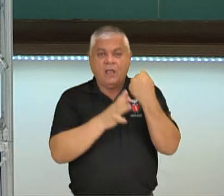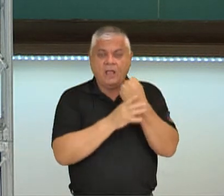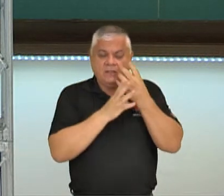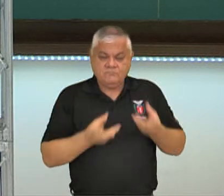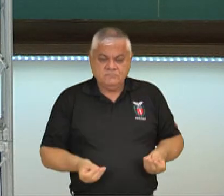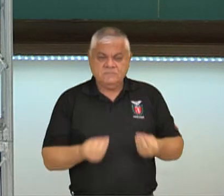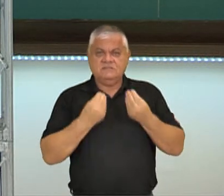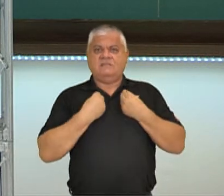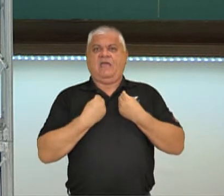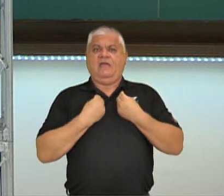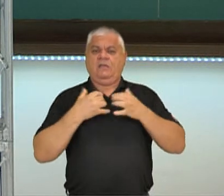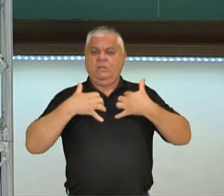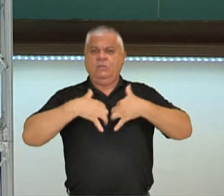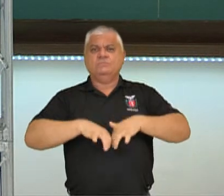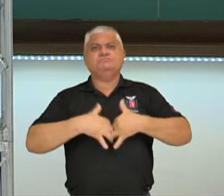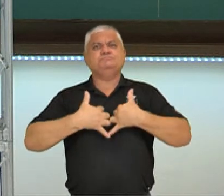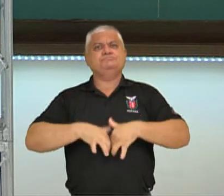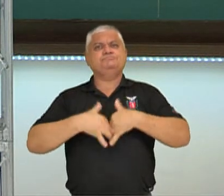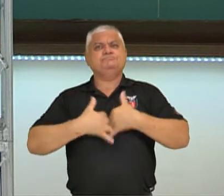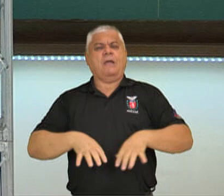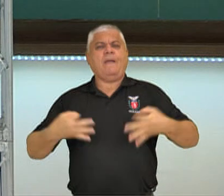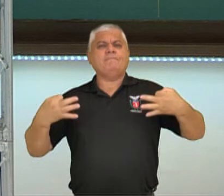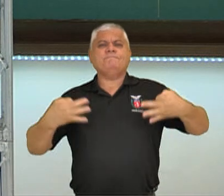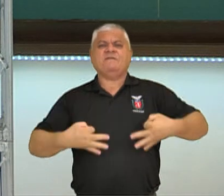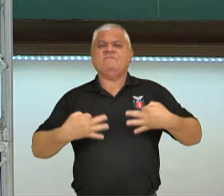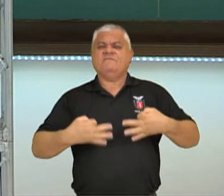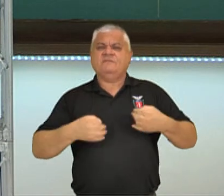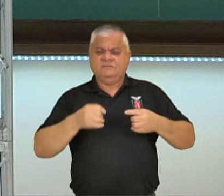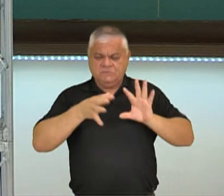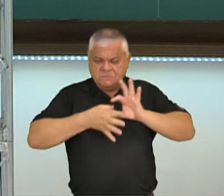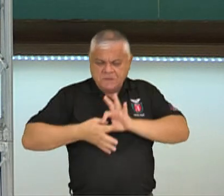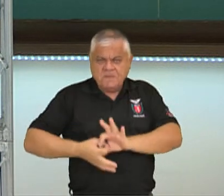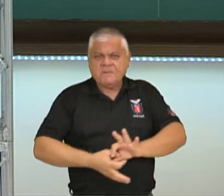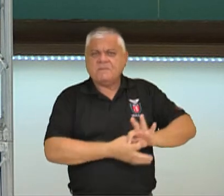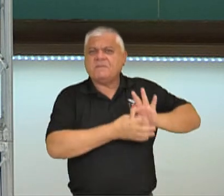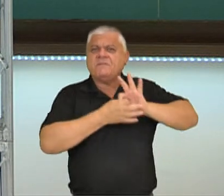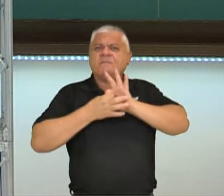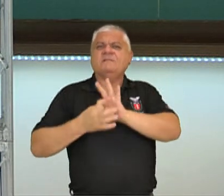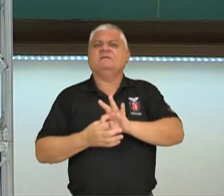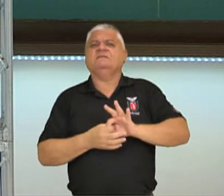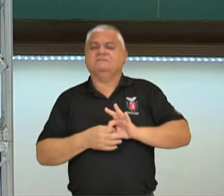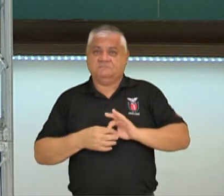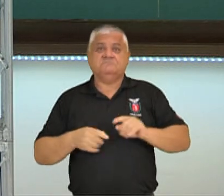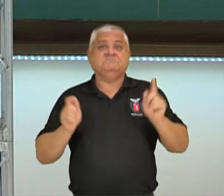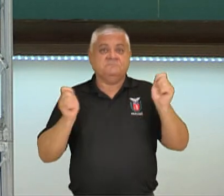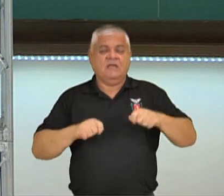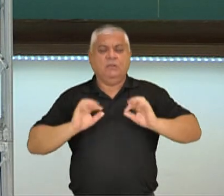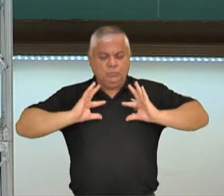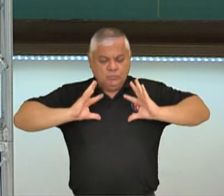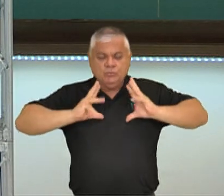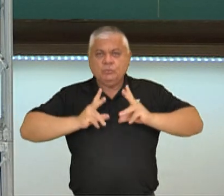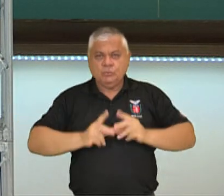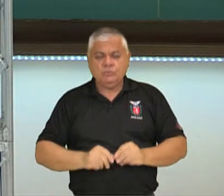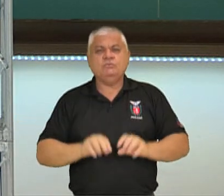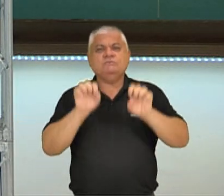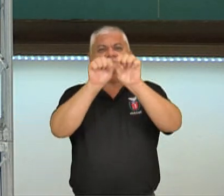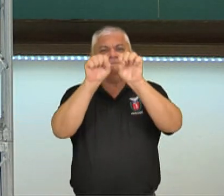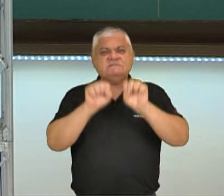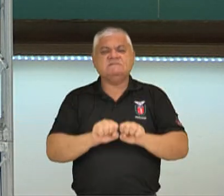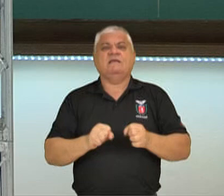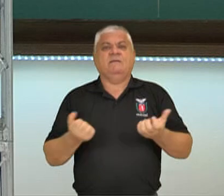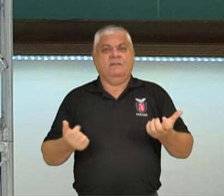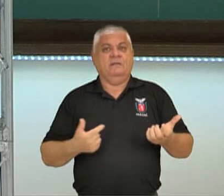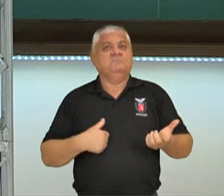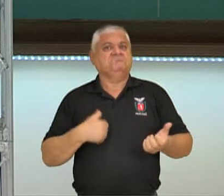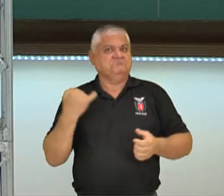esse funcionamento perfeito de todos os nossos órgãos, de todos esses sistemas, né?